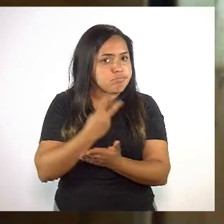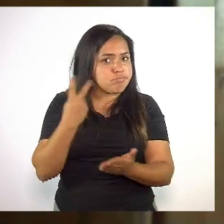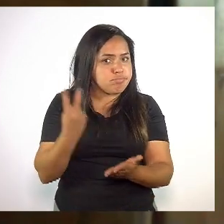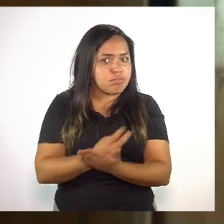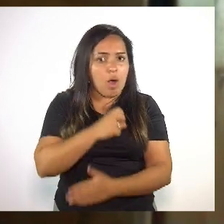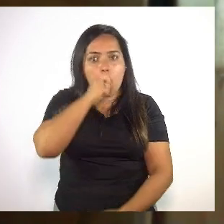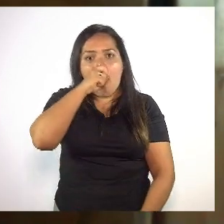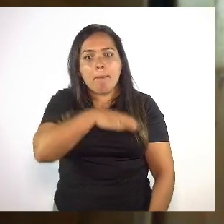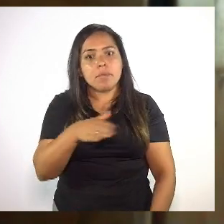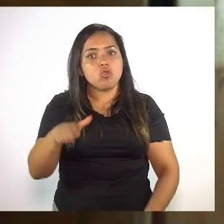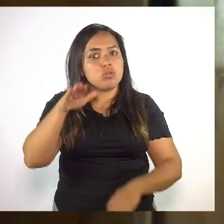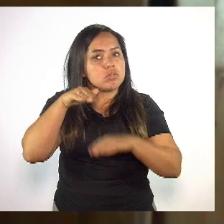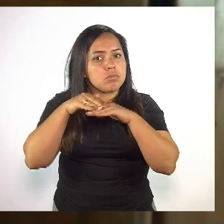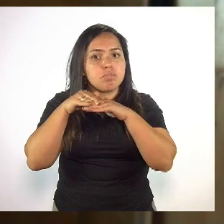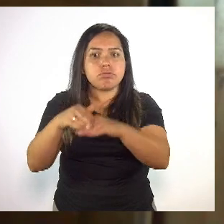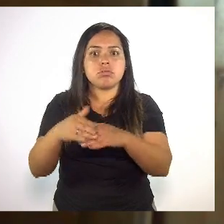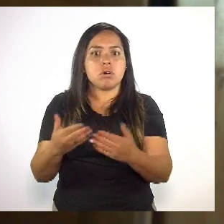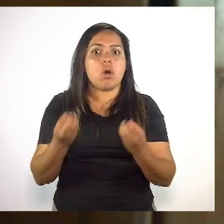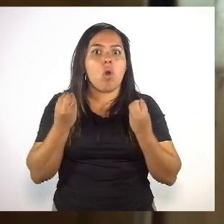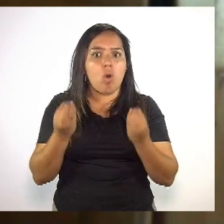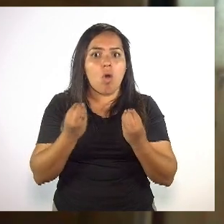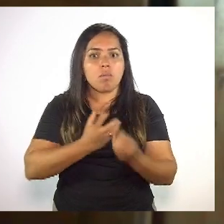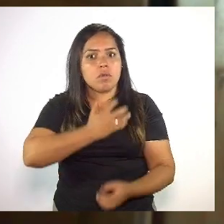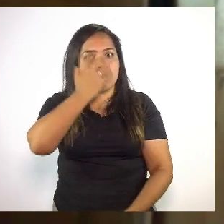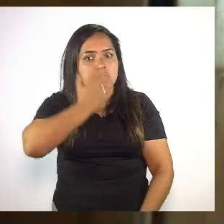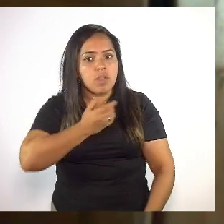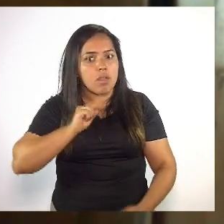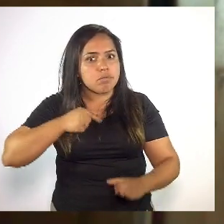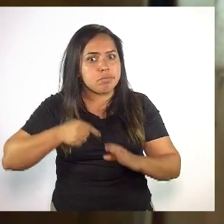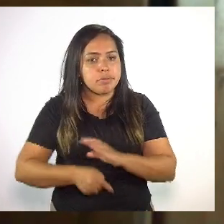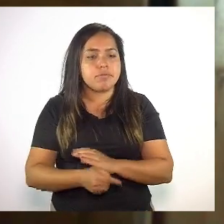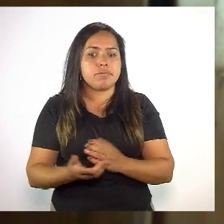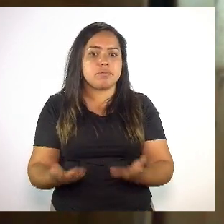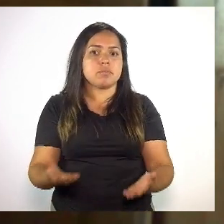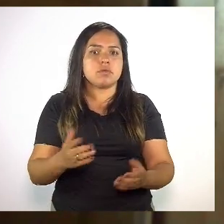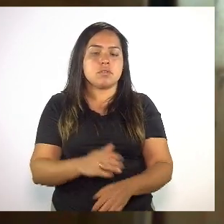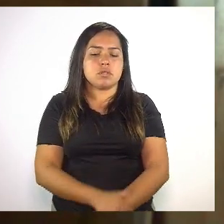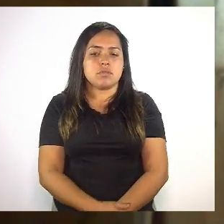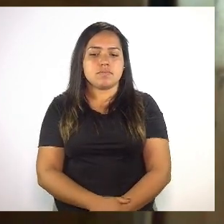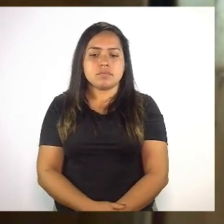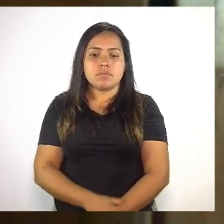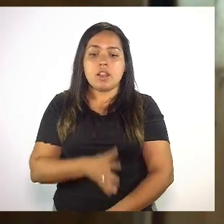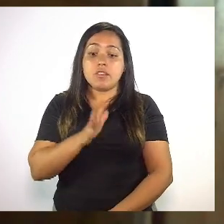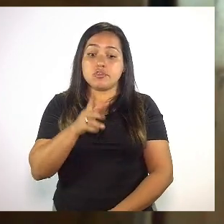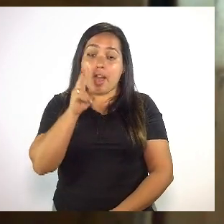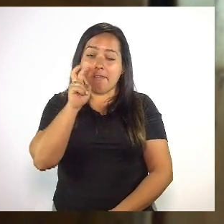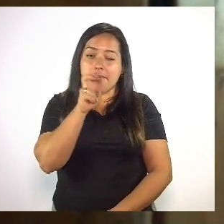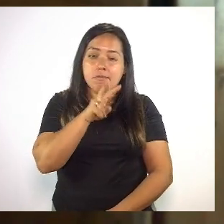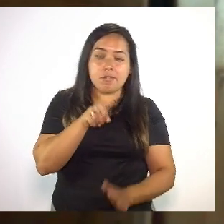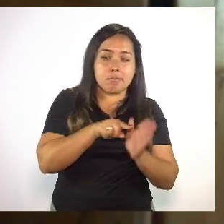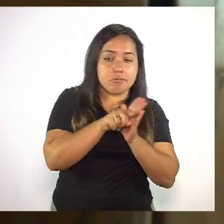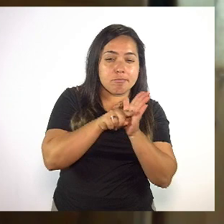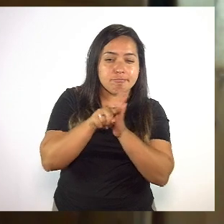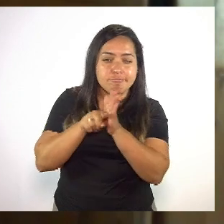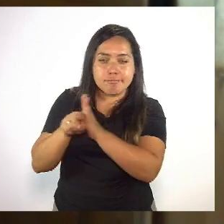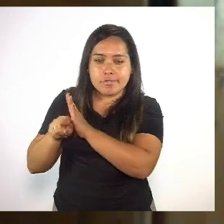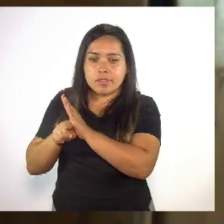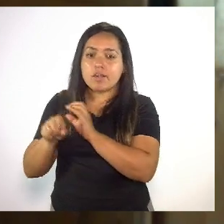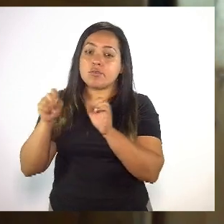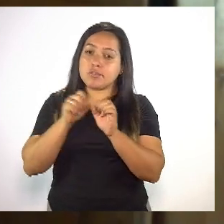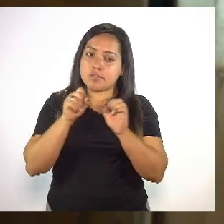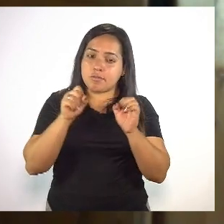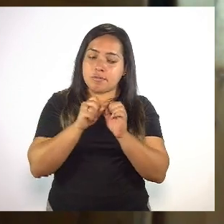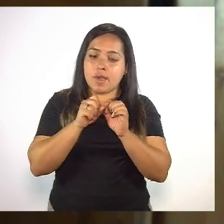e agravada, né? Porque já temos aí, fruto das investigações todas feitas e